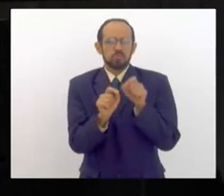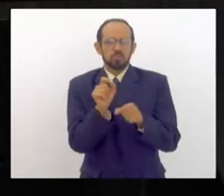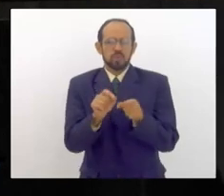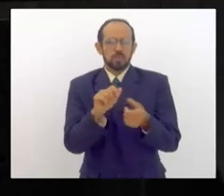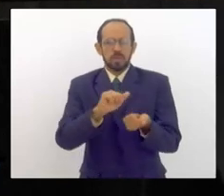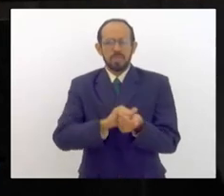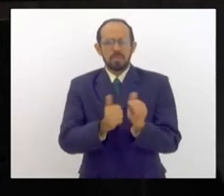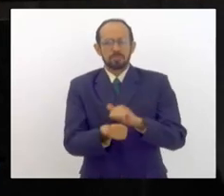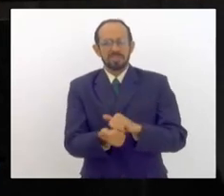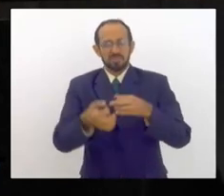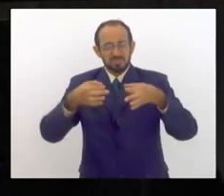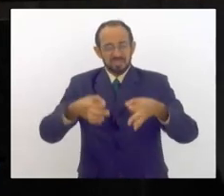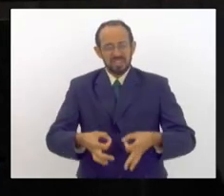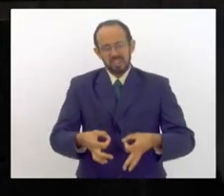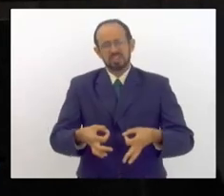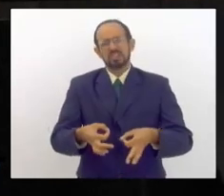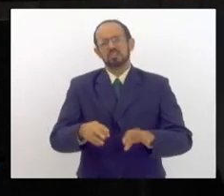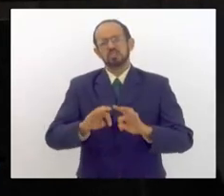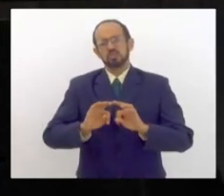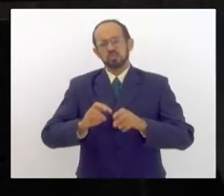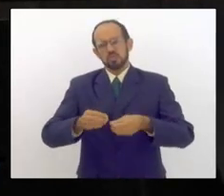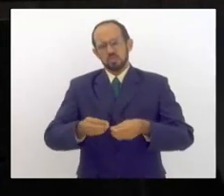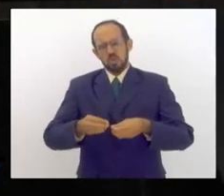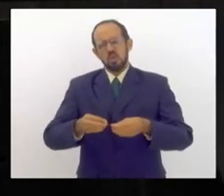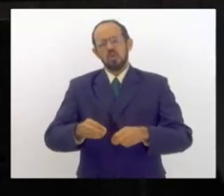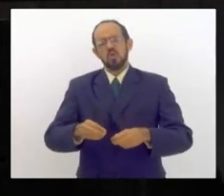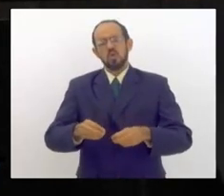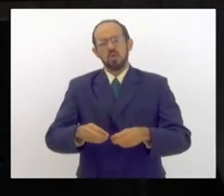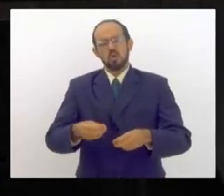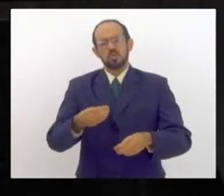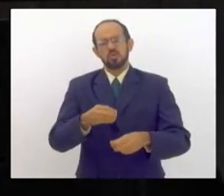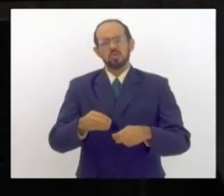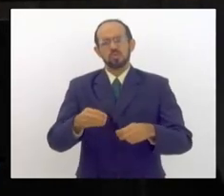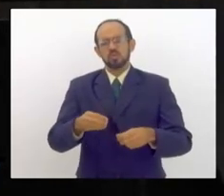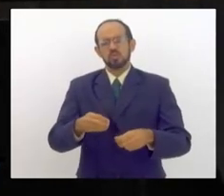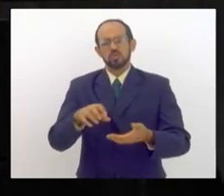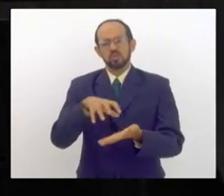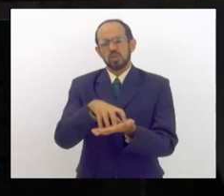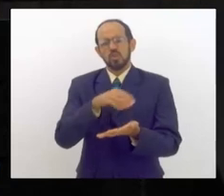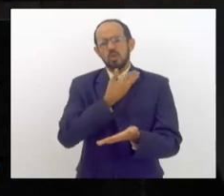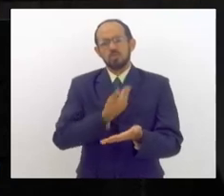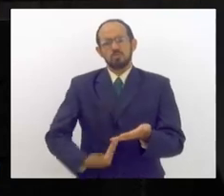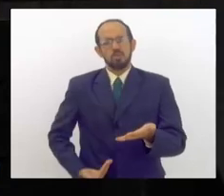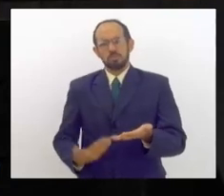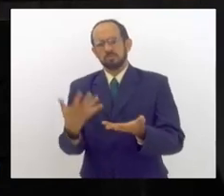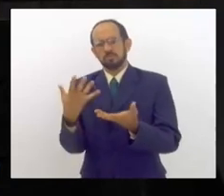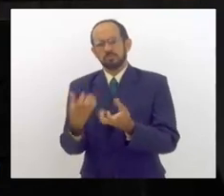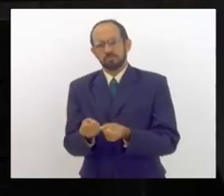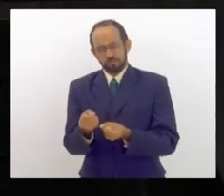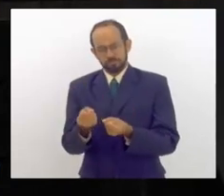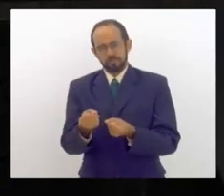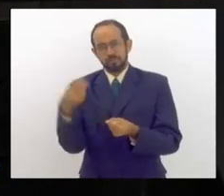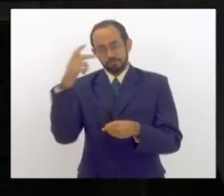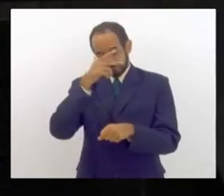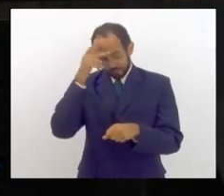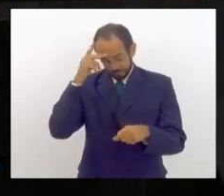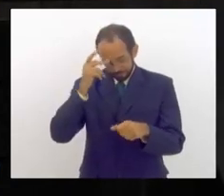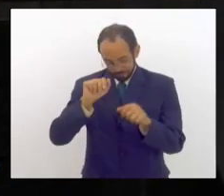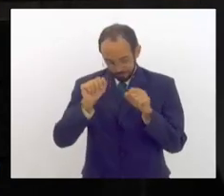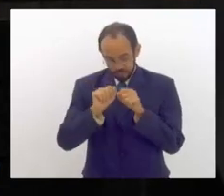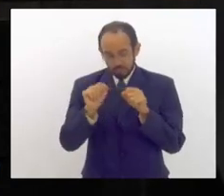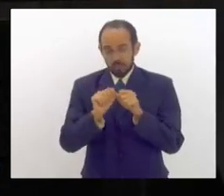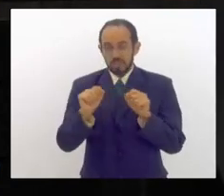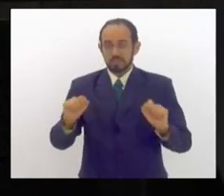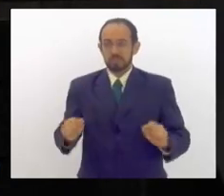adequada apropriação dos órgãos públicos, das autoridades públicas, para receber aqueles que já fazem as grandes